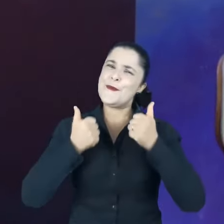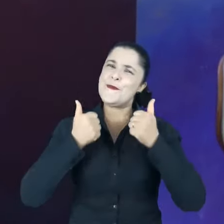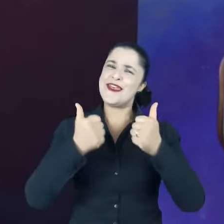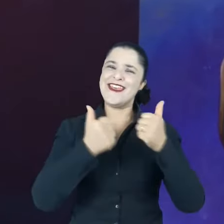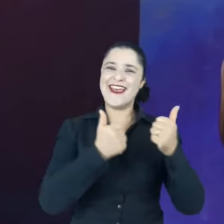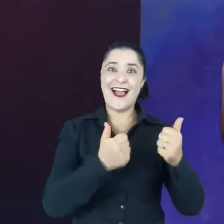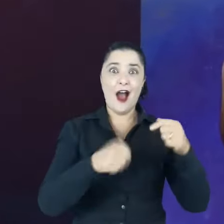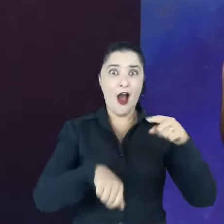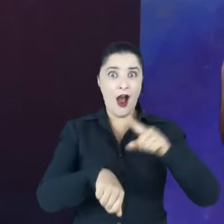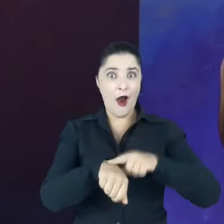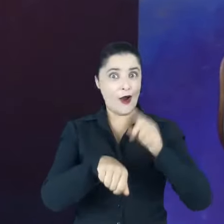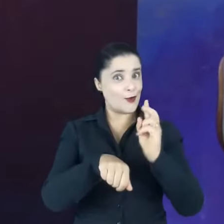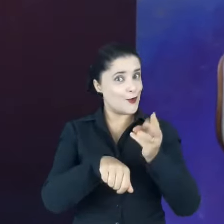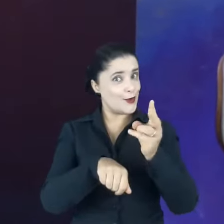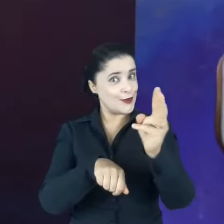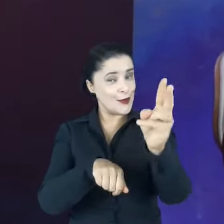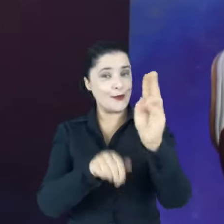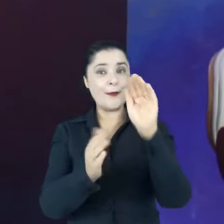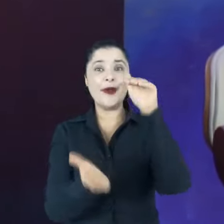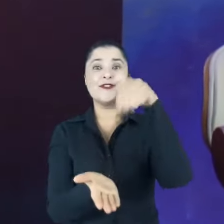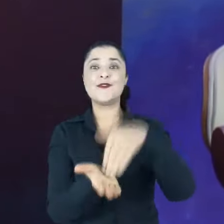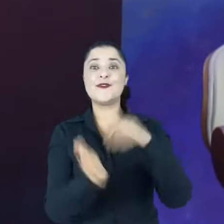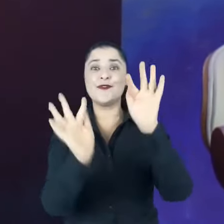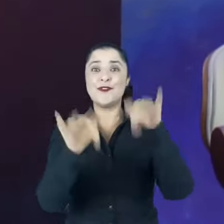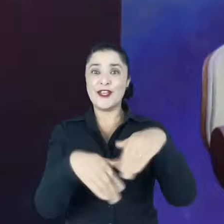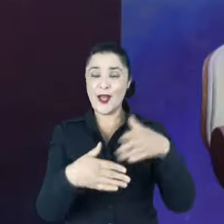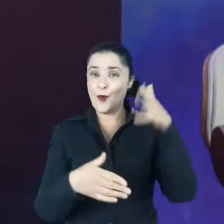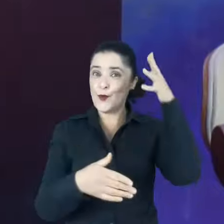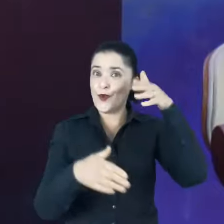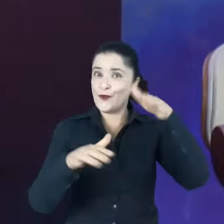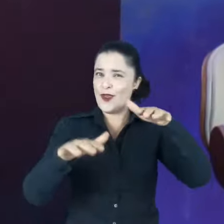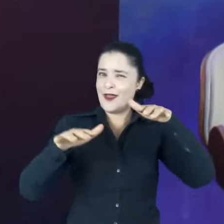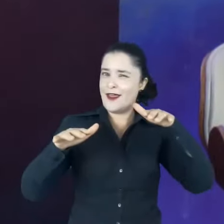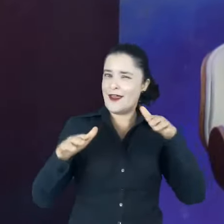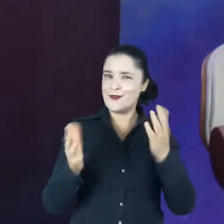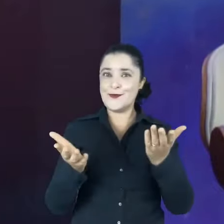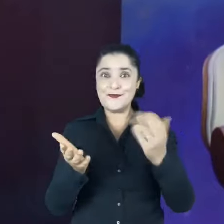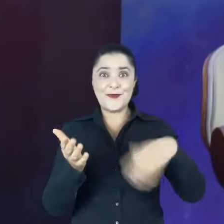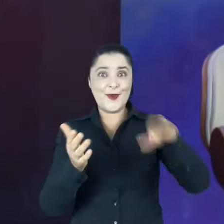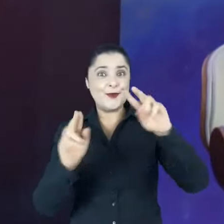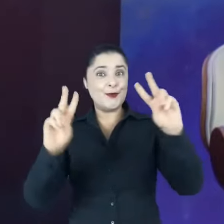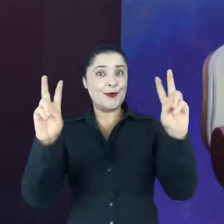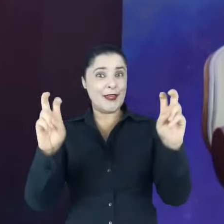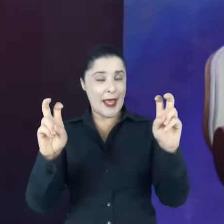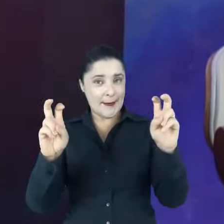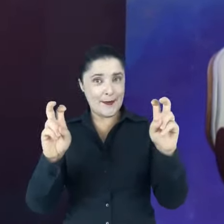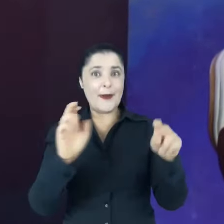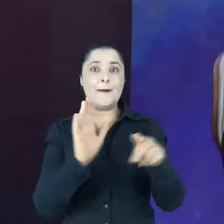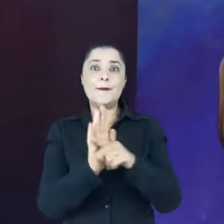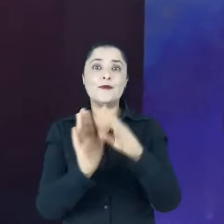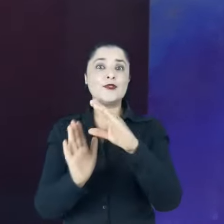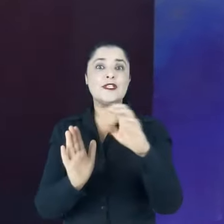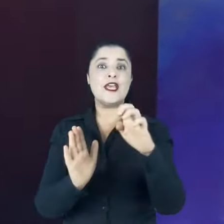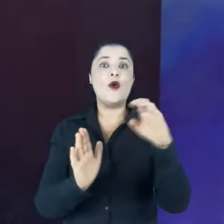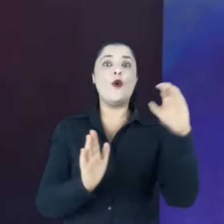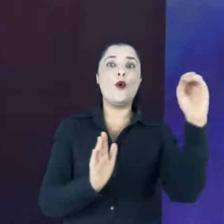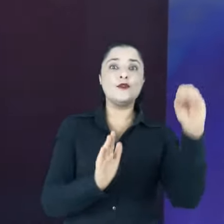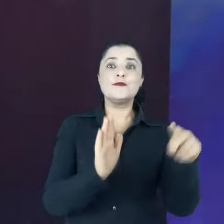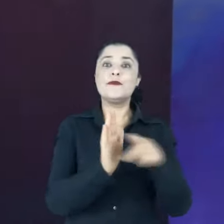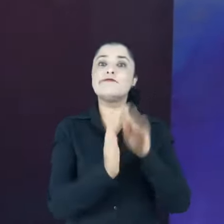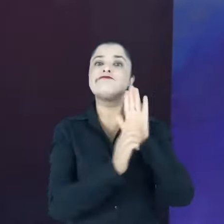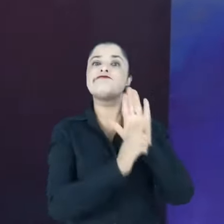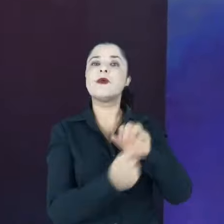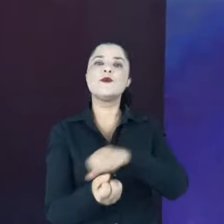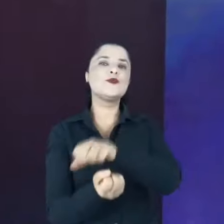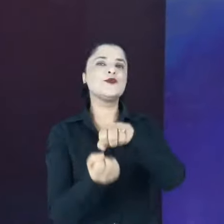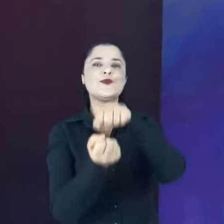para a parte final aqui do nosso evento e tão esperada, afinal o tema de hoje era CEOs pela sustentabilidade, né? Essa parte também